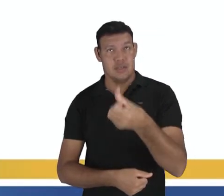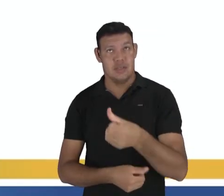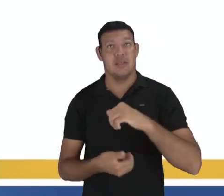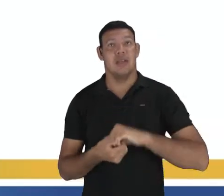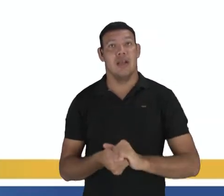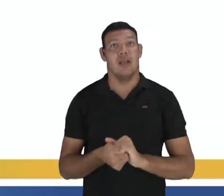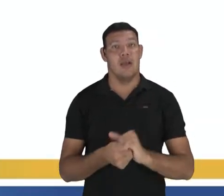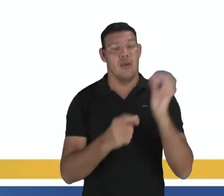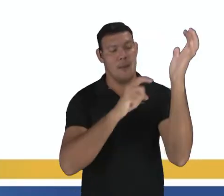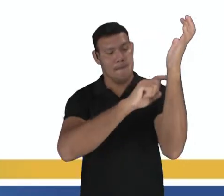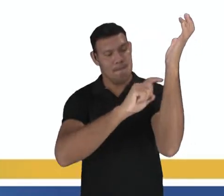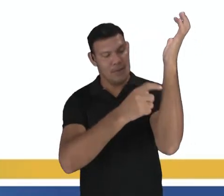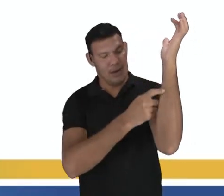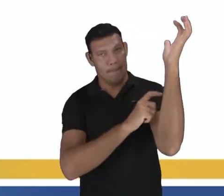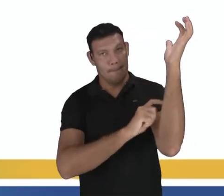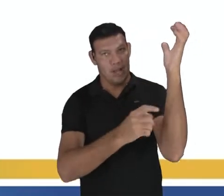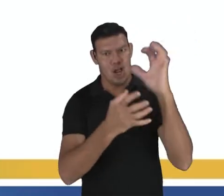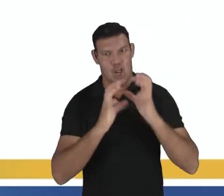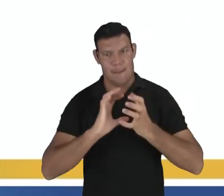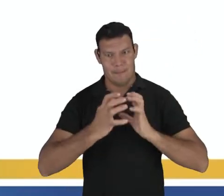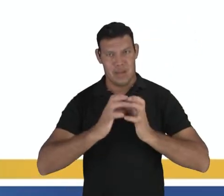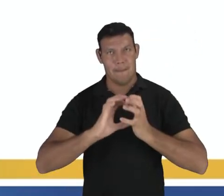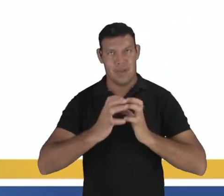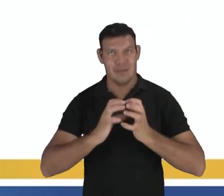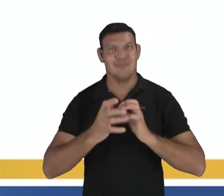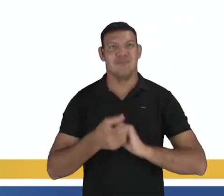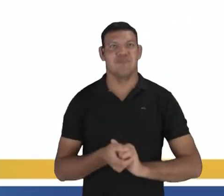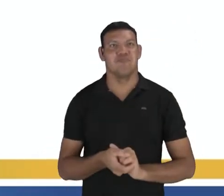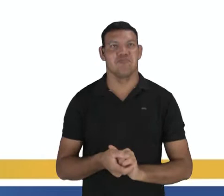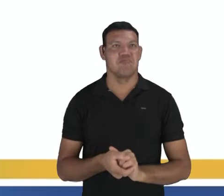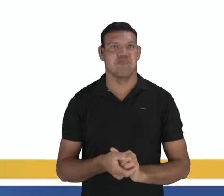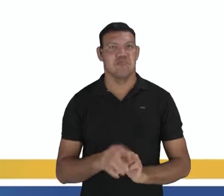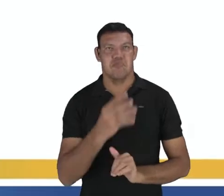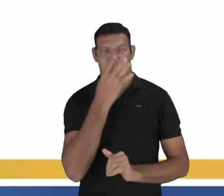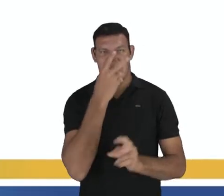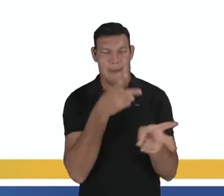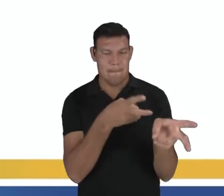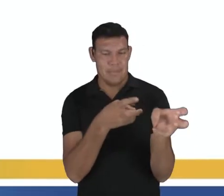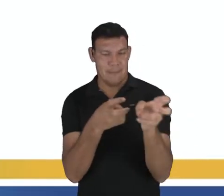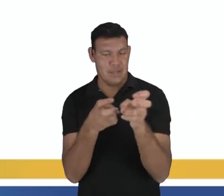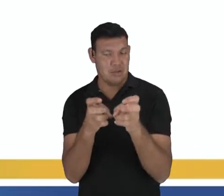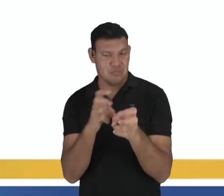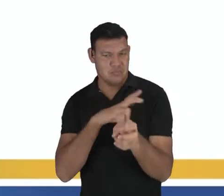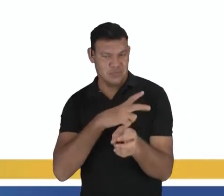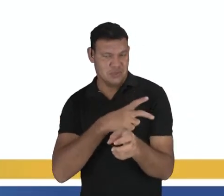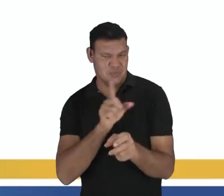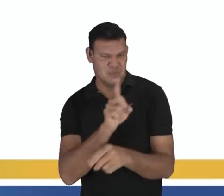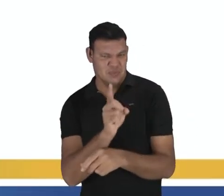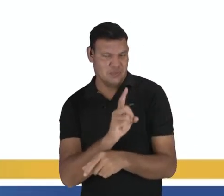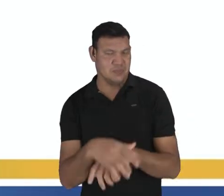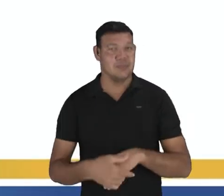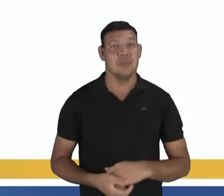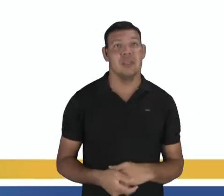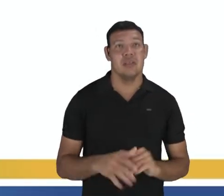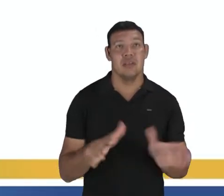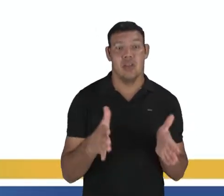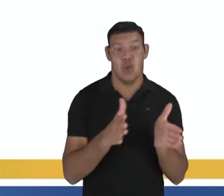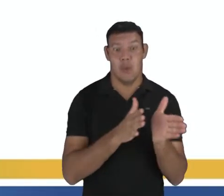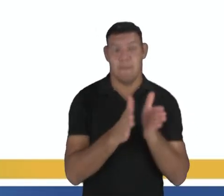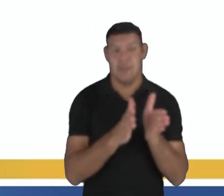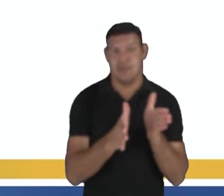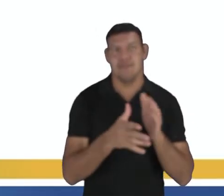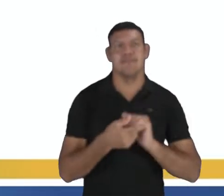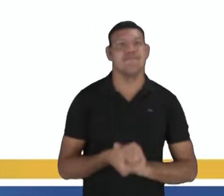né? Não se conhecia, não tinha-se esse valor econômico, né? E aí a gente vai ter, então, um